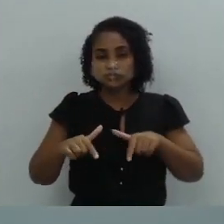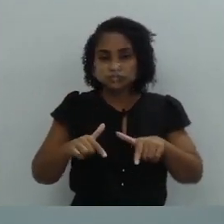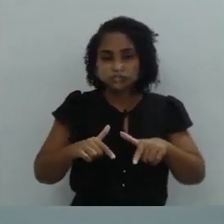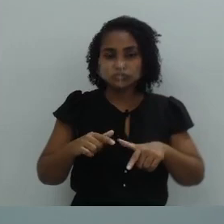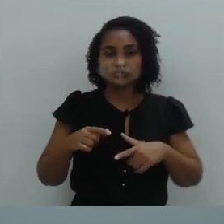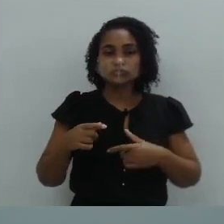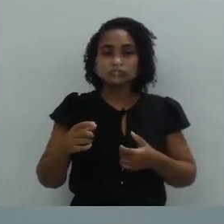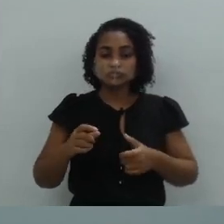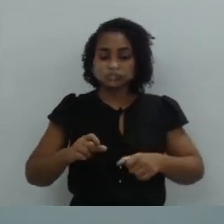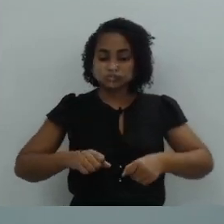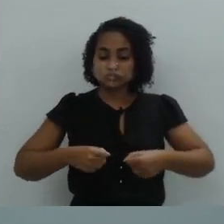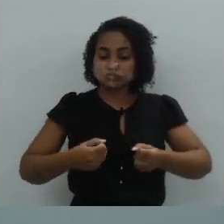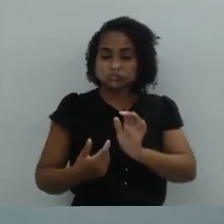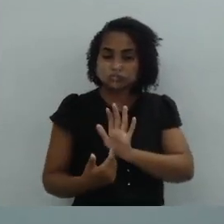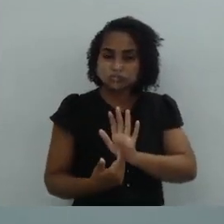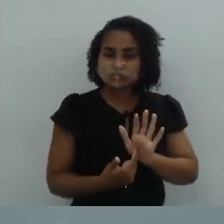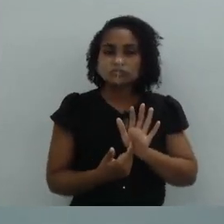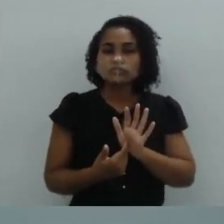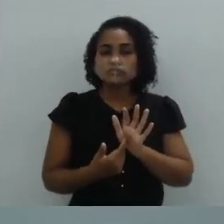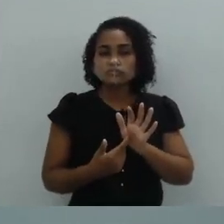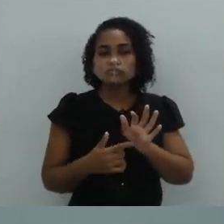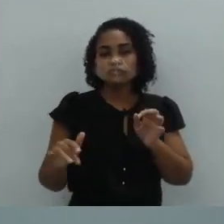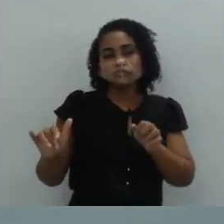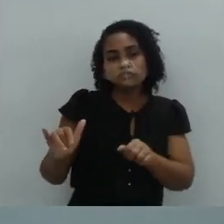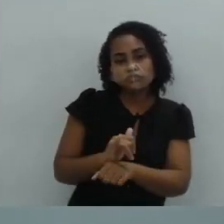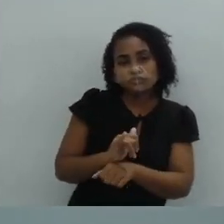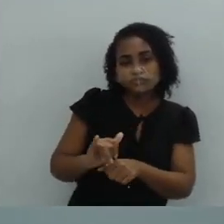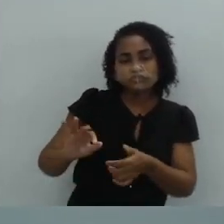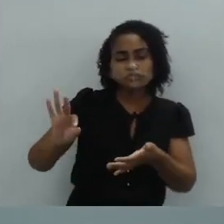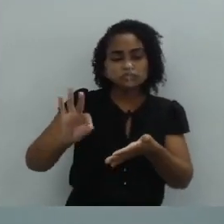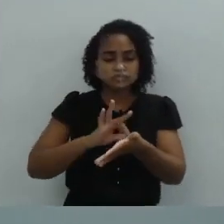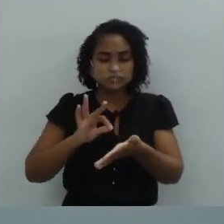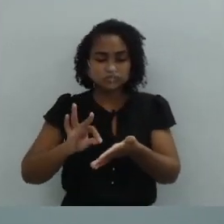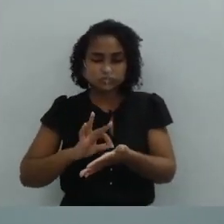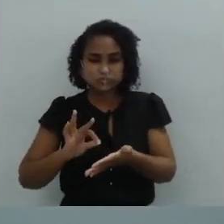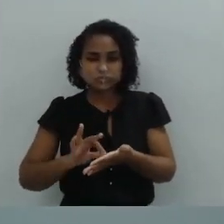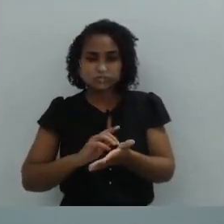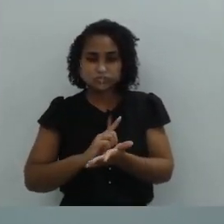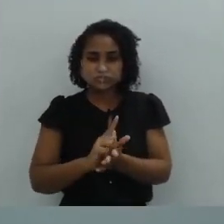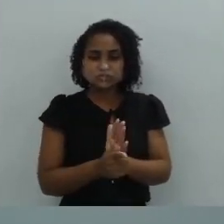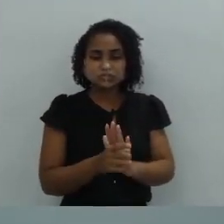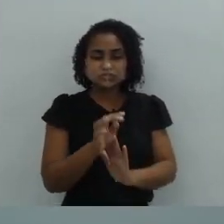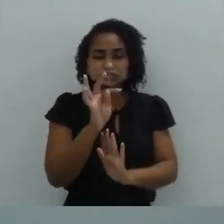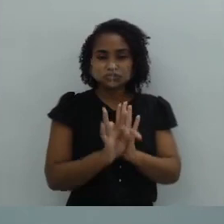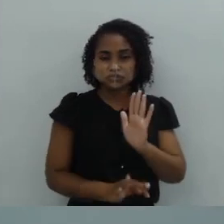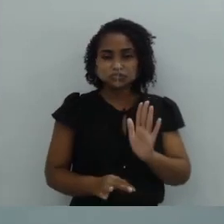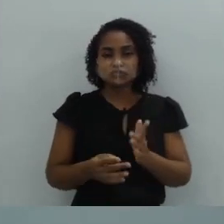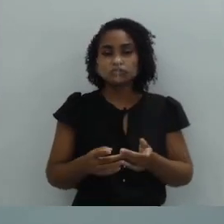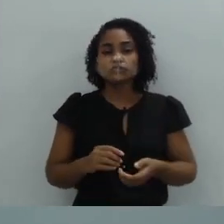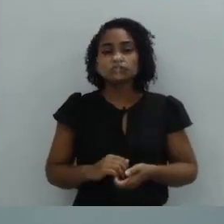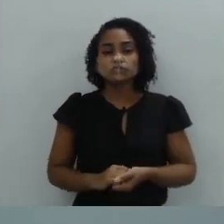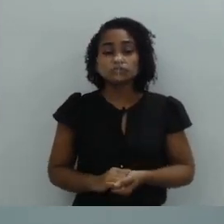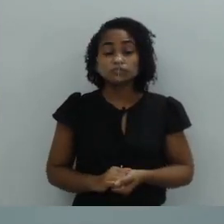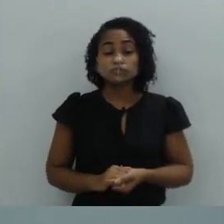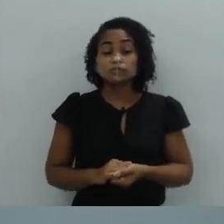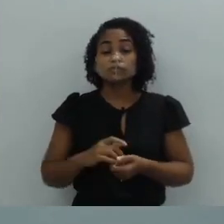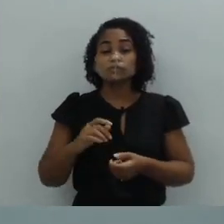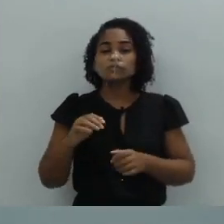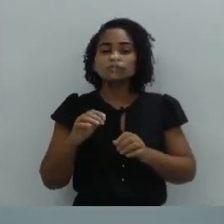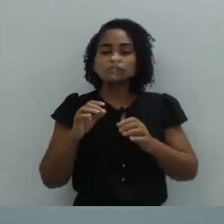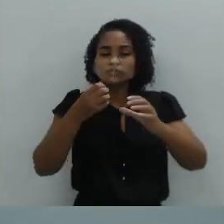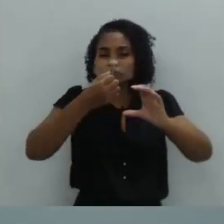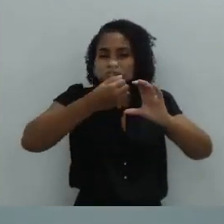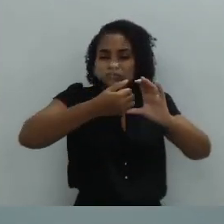nos fornecem essa ferramenta do abaixo-assinado, esse gênero textual do abaixo-assinado, com todas